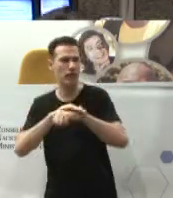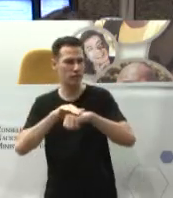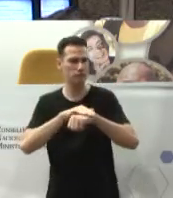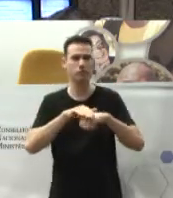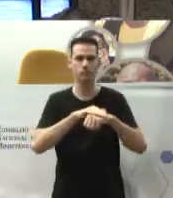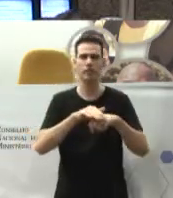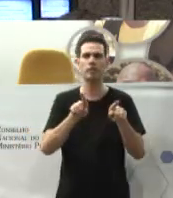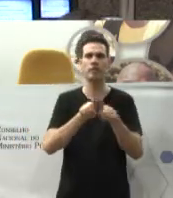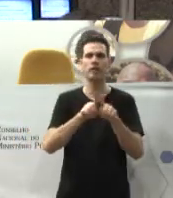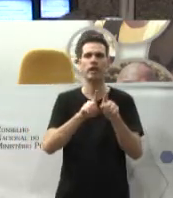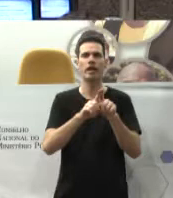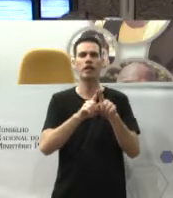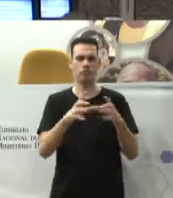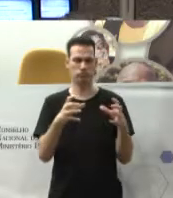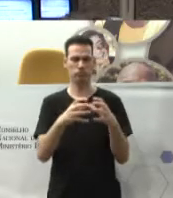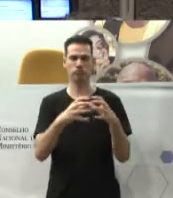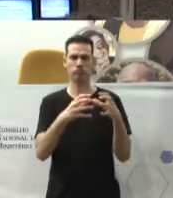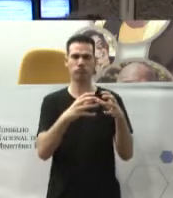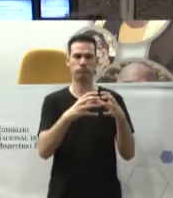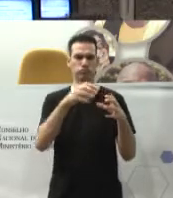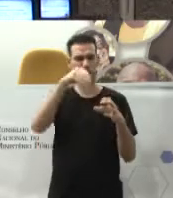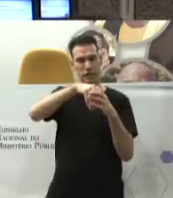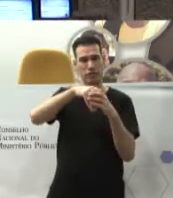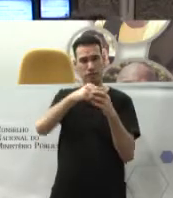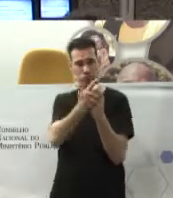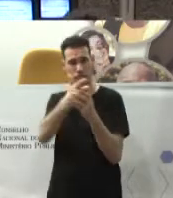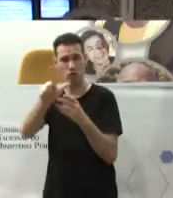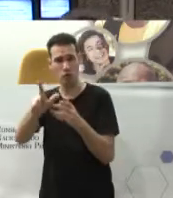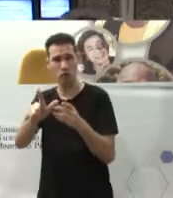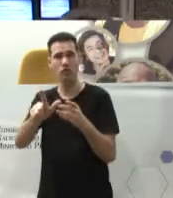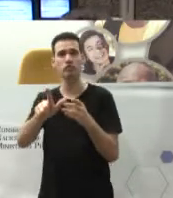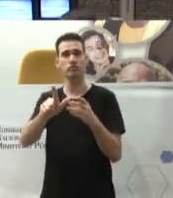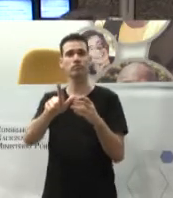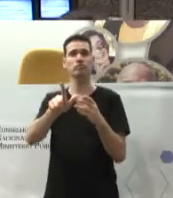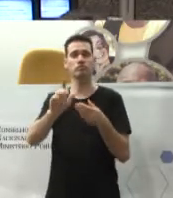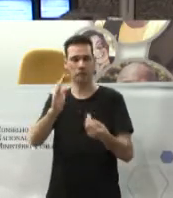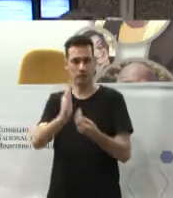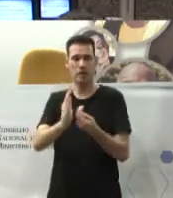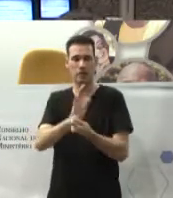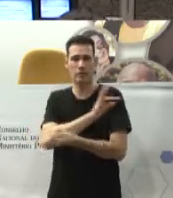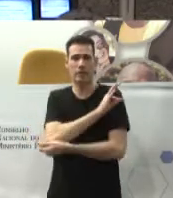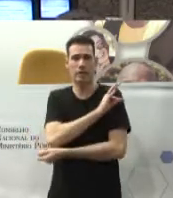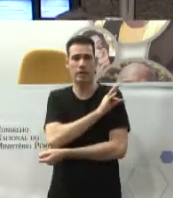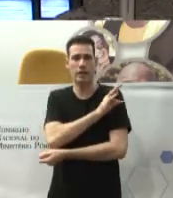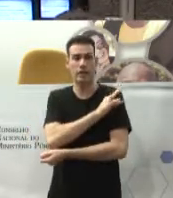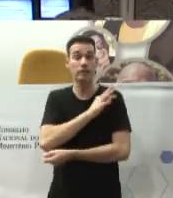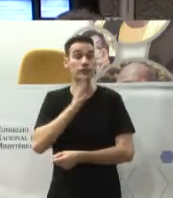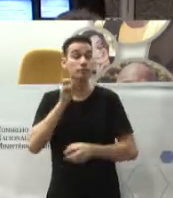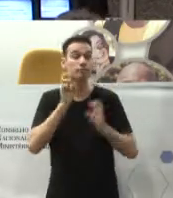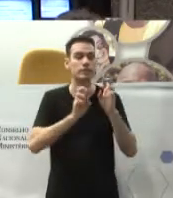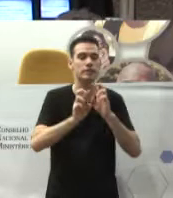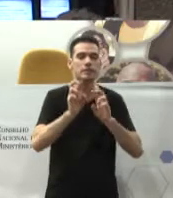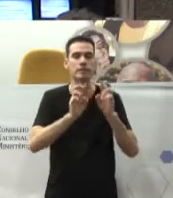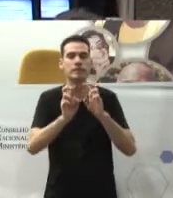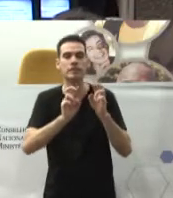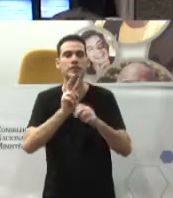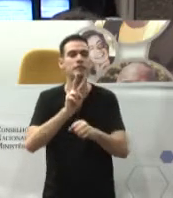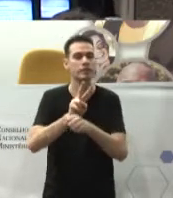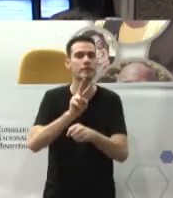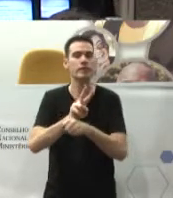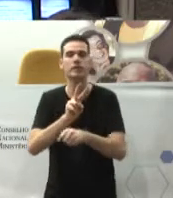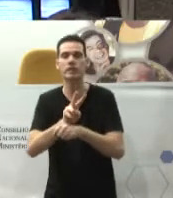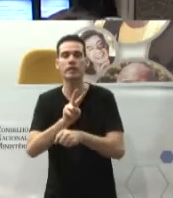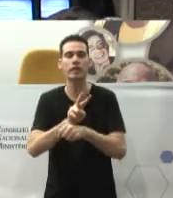um subgrupo de saúde dentro da Câmara Técnica que acompanha, e aí eu trouxe o índice de